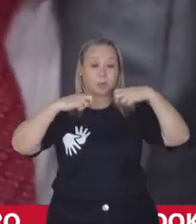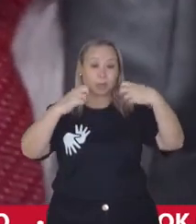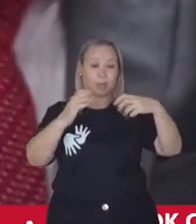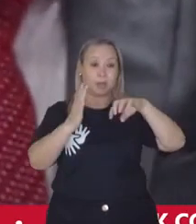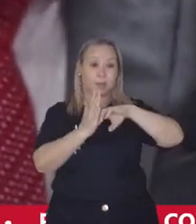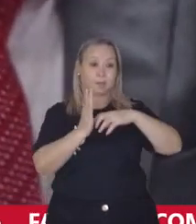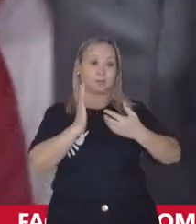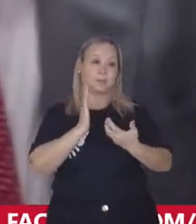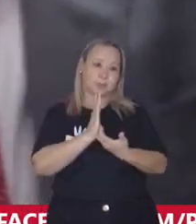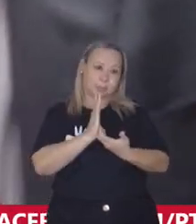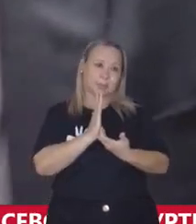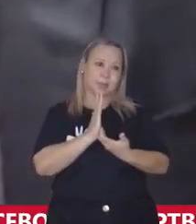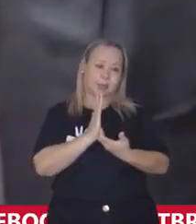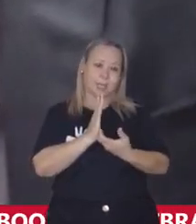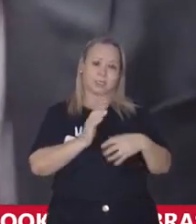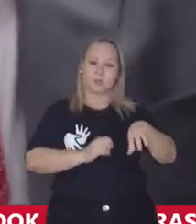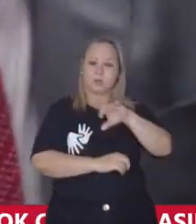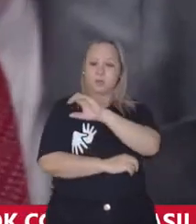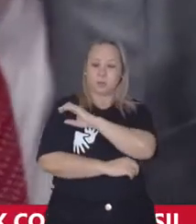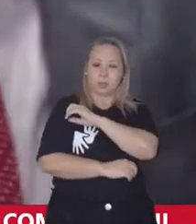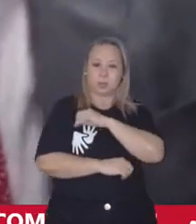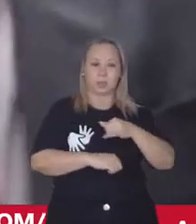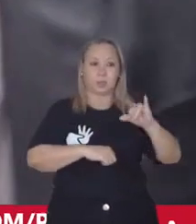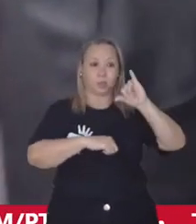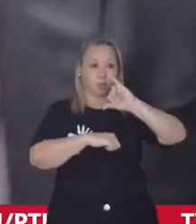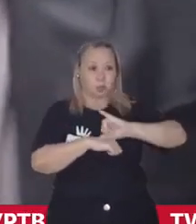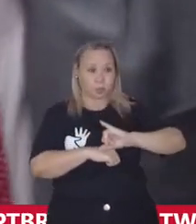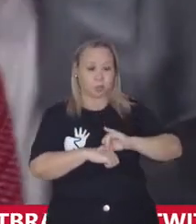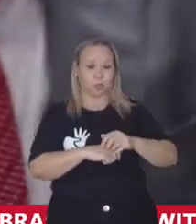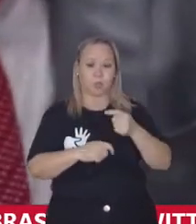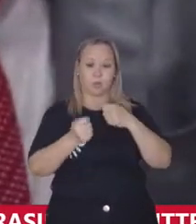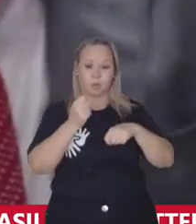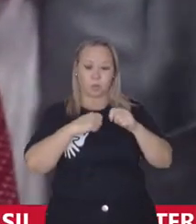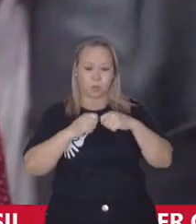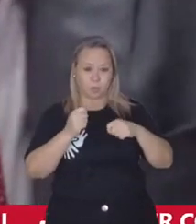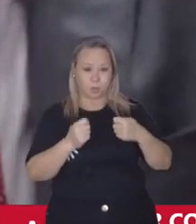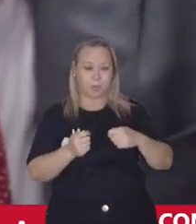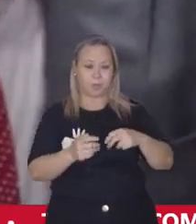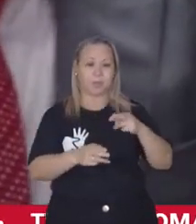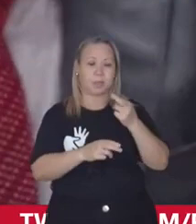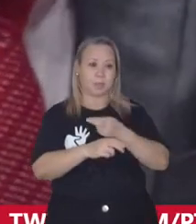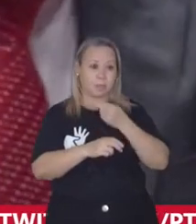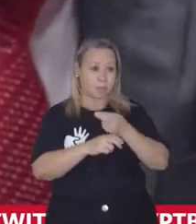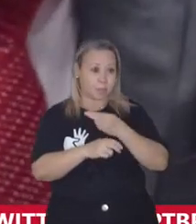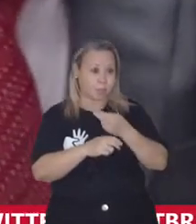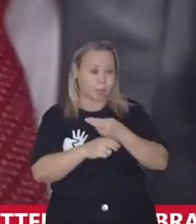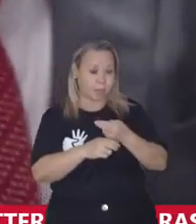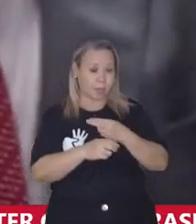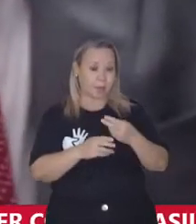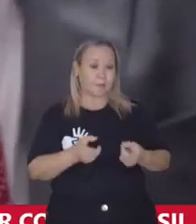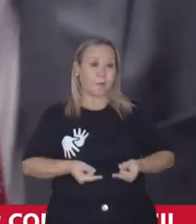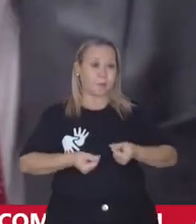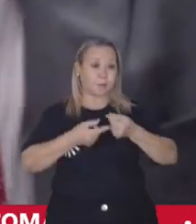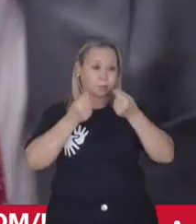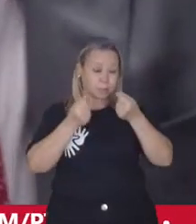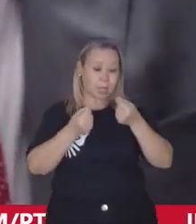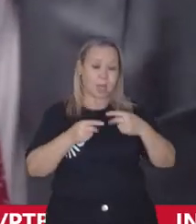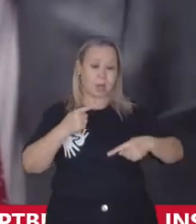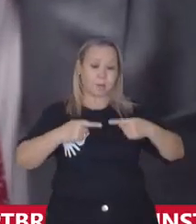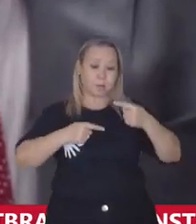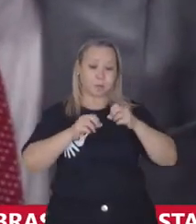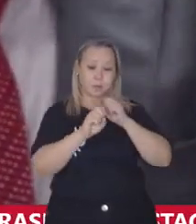Senado, né, os coordenadores do núcleo da economia, da reforma tributária, da política para a educação,